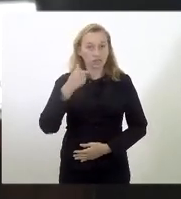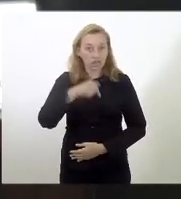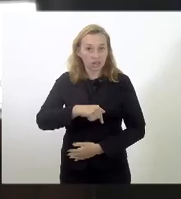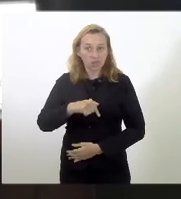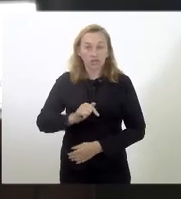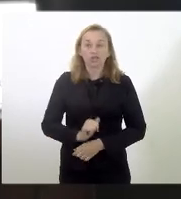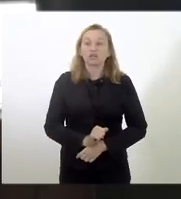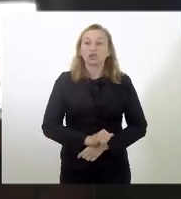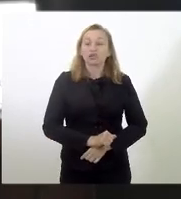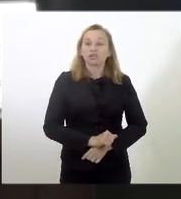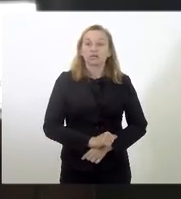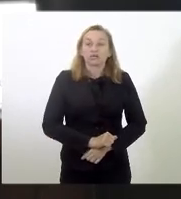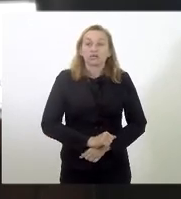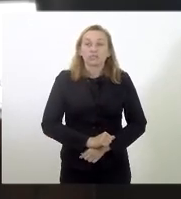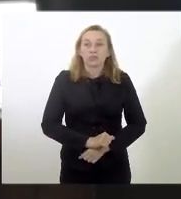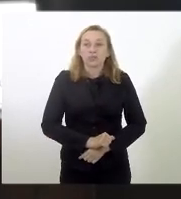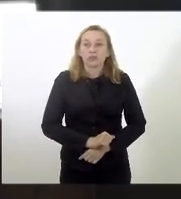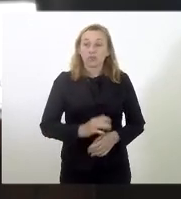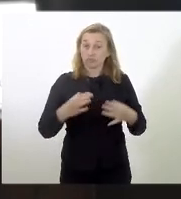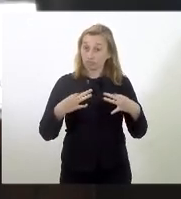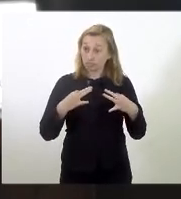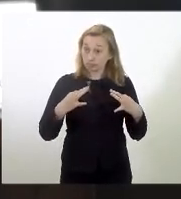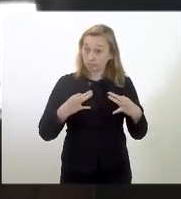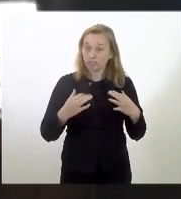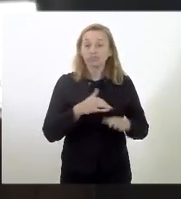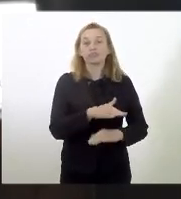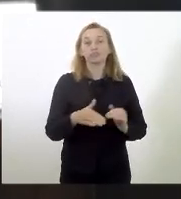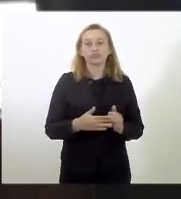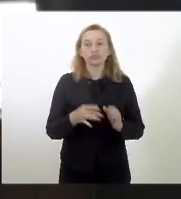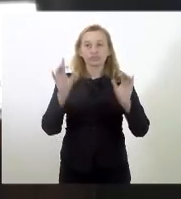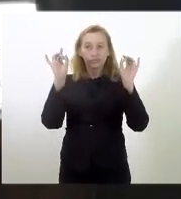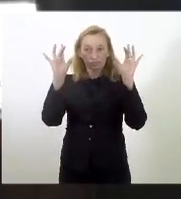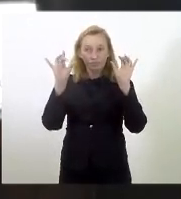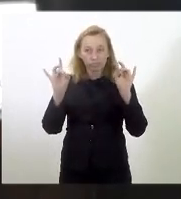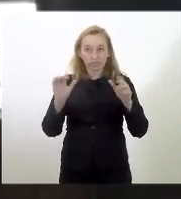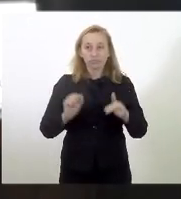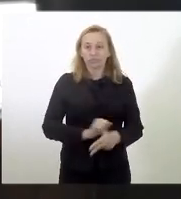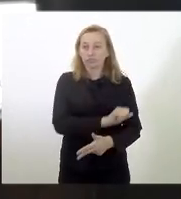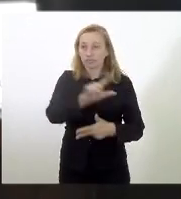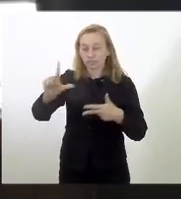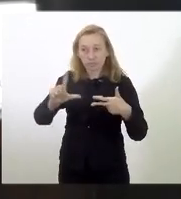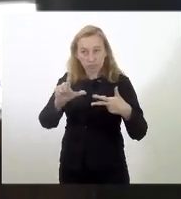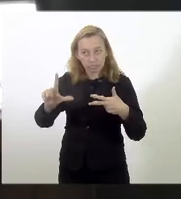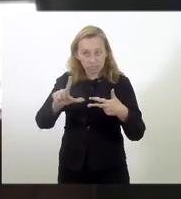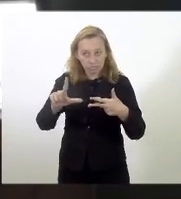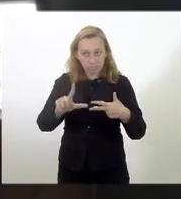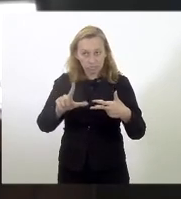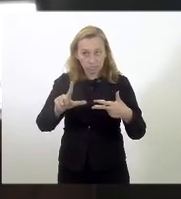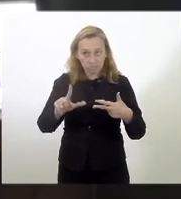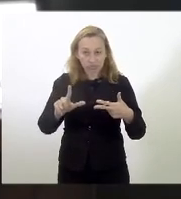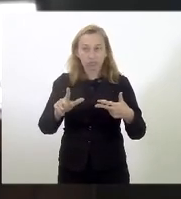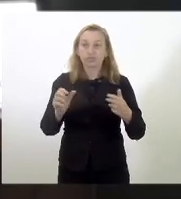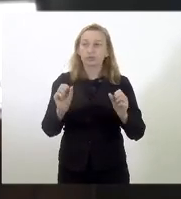presente e coloco à disposição de todos, em especial do Legislativo Fluminense. Contem com o Tribunal de Contas do Estado. Meu